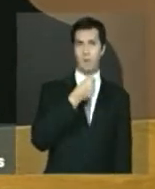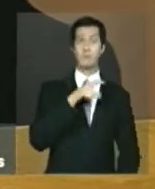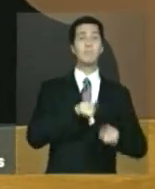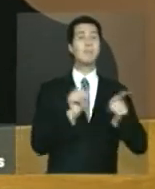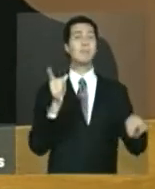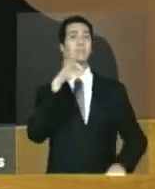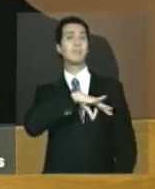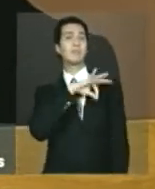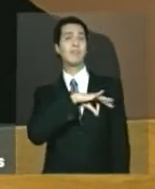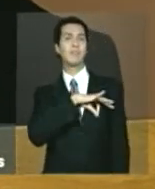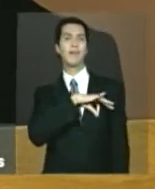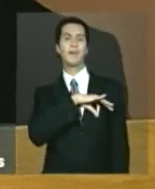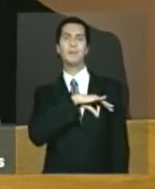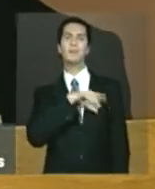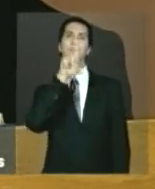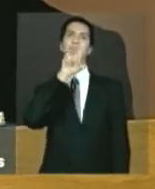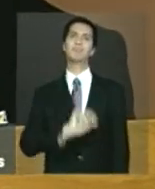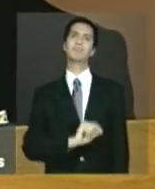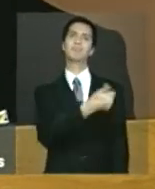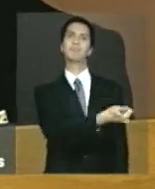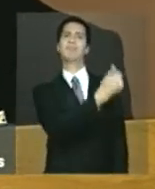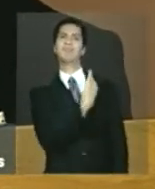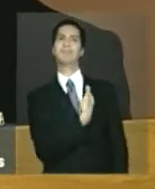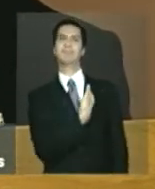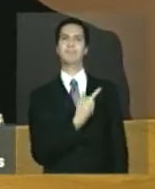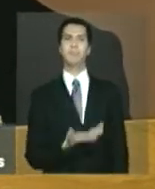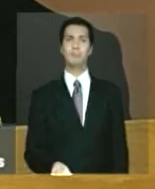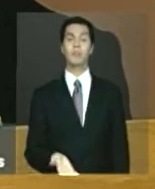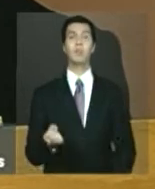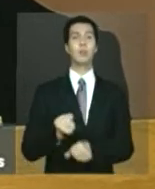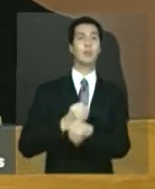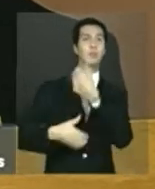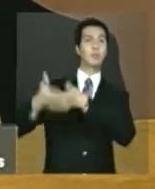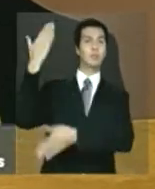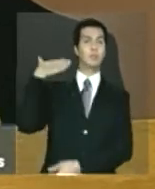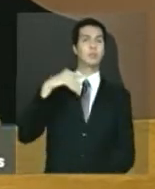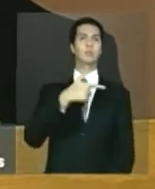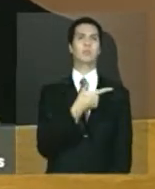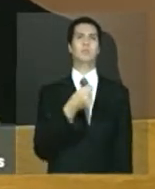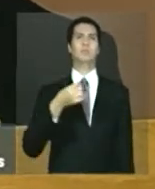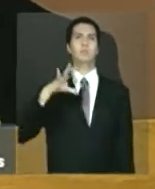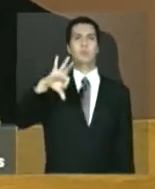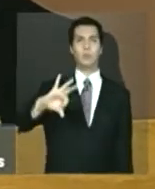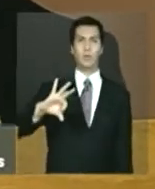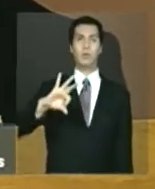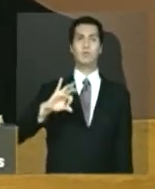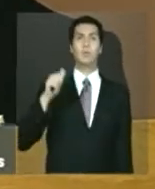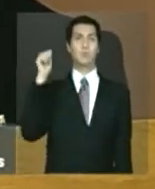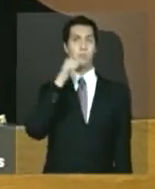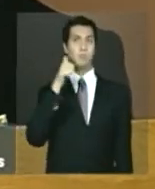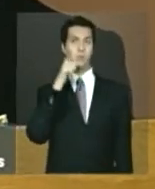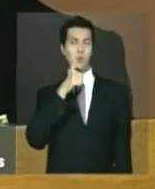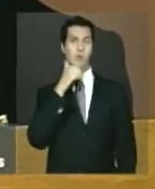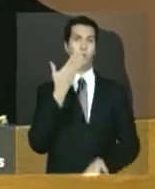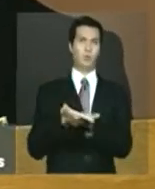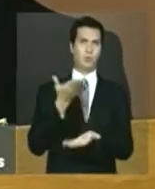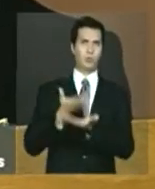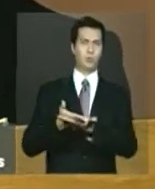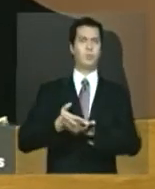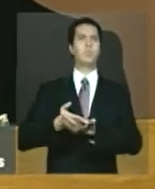menos né em 2009 a média de anos de estudo das mulheres